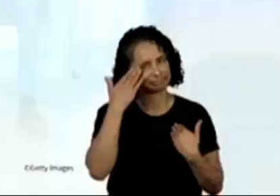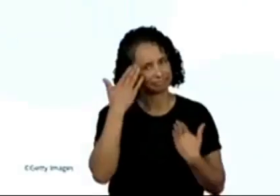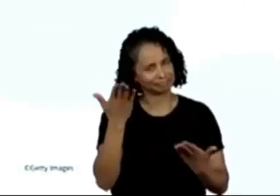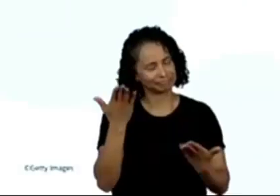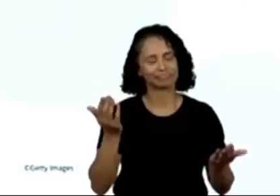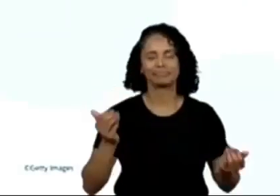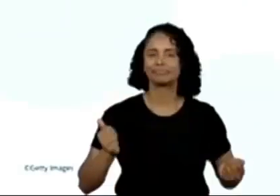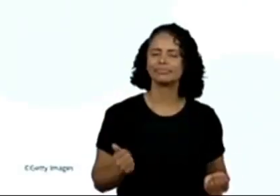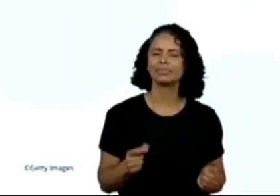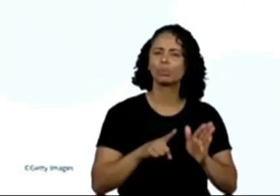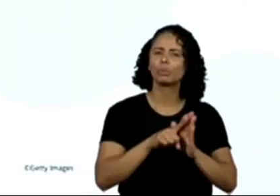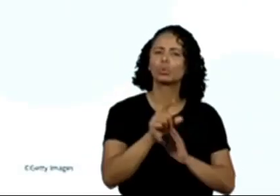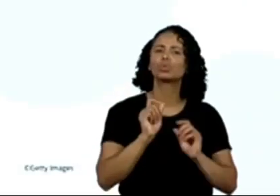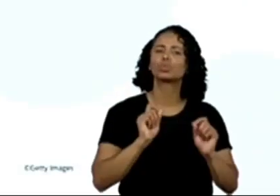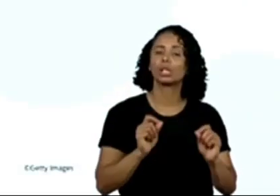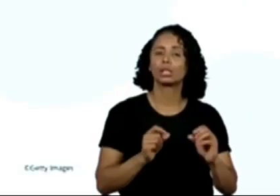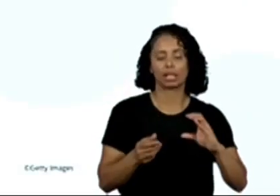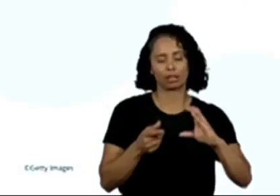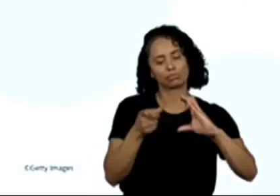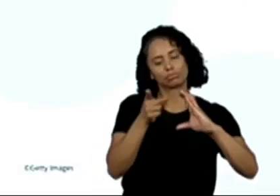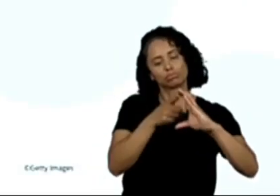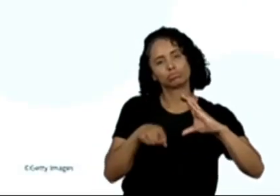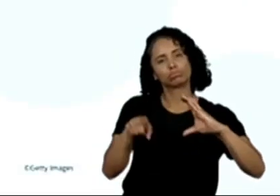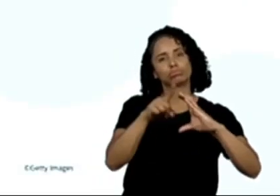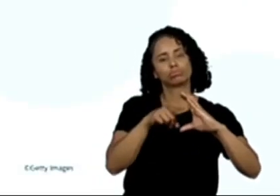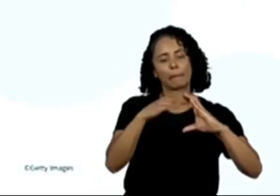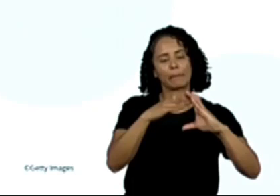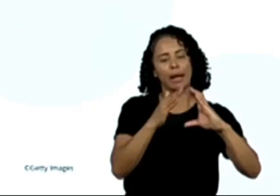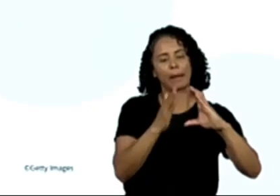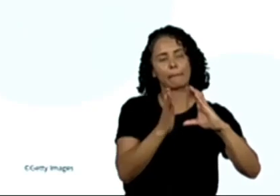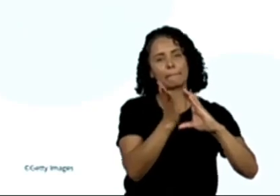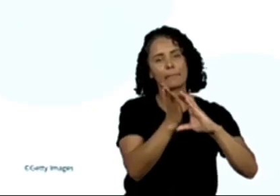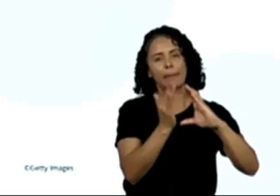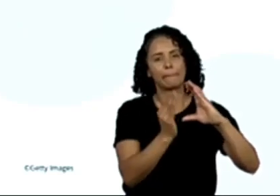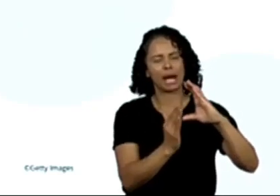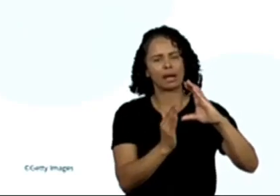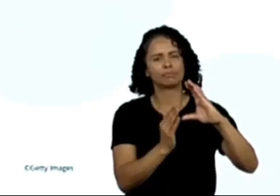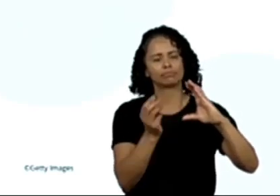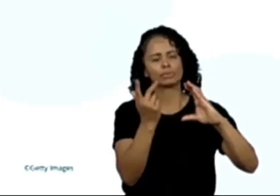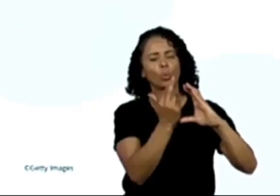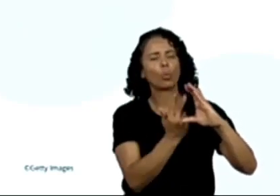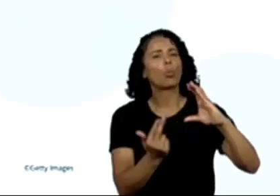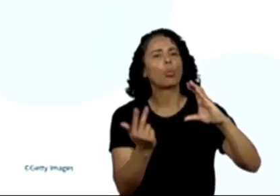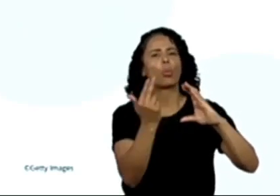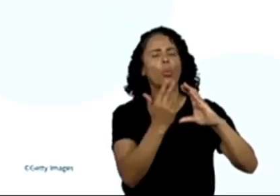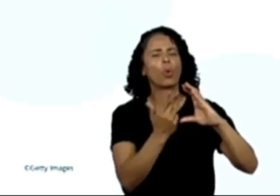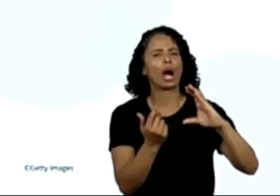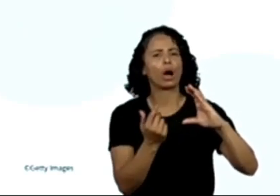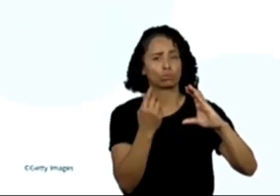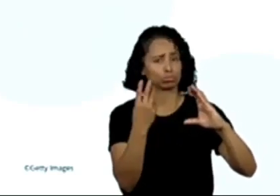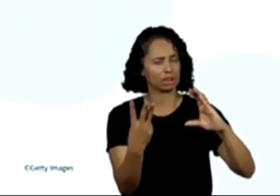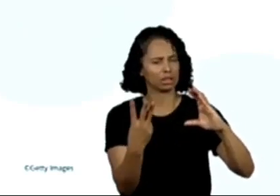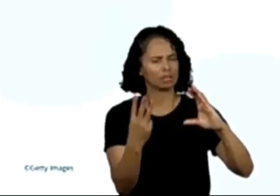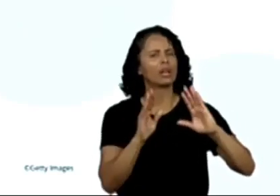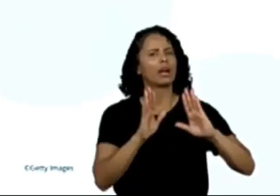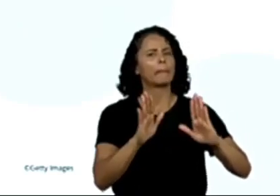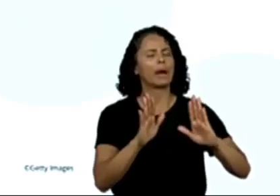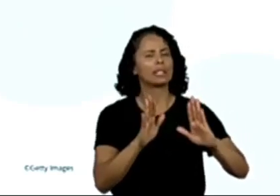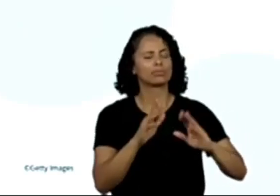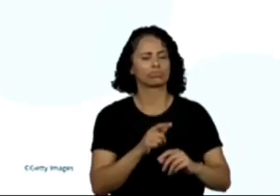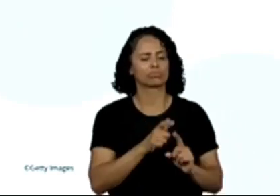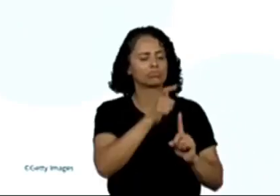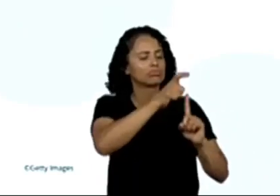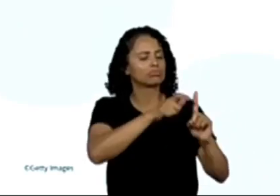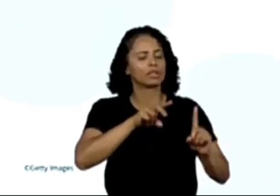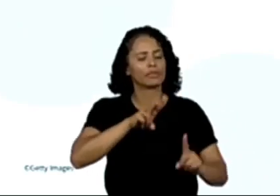eu pergunto o seguinte, eu dividi em 3 partes iguais. Como podemos, então, chamar a parte que a Vitória recebeu? Então, eu tenho aqui